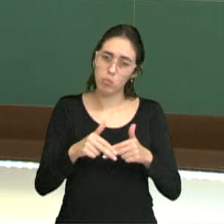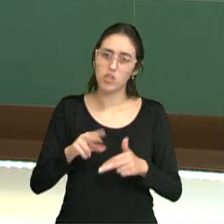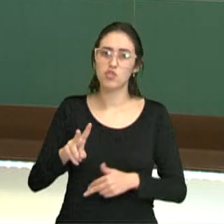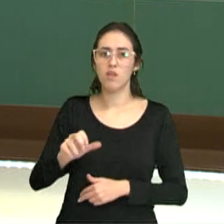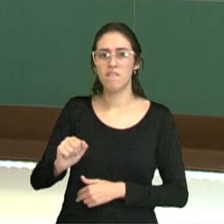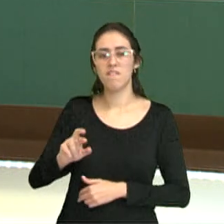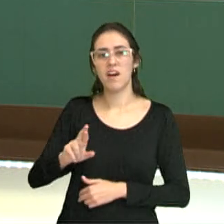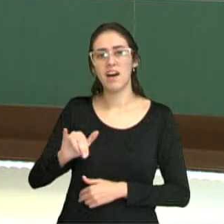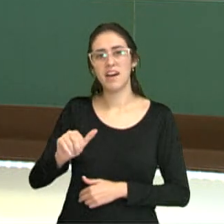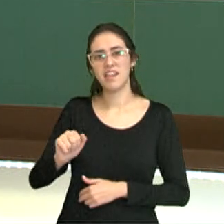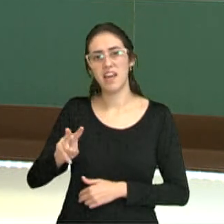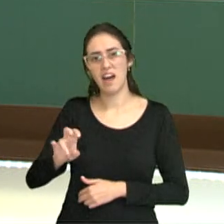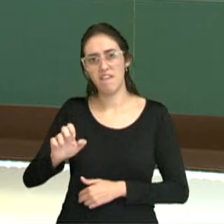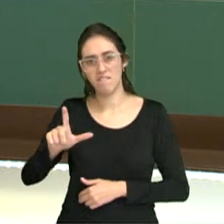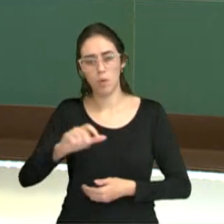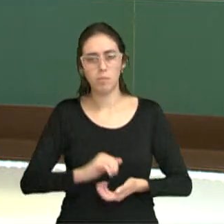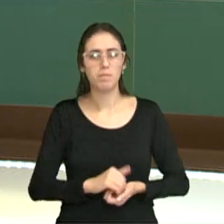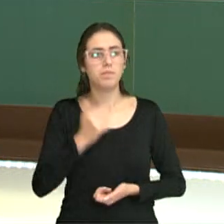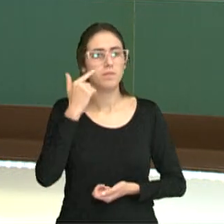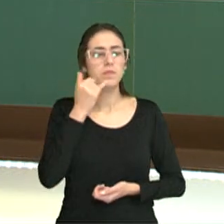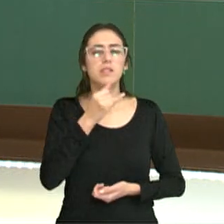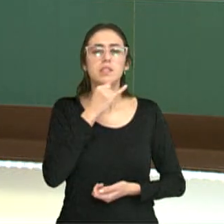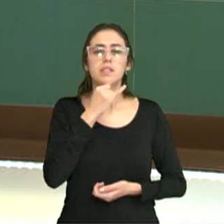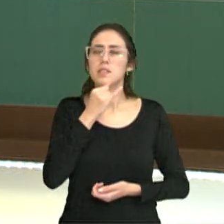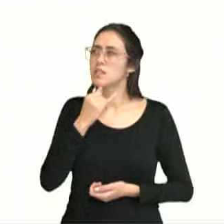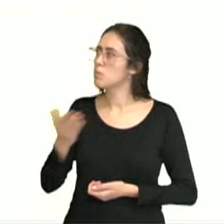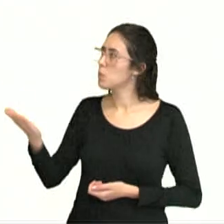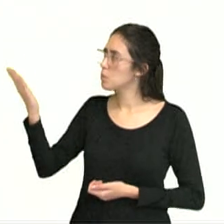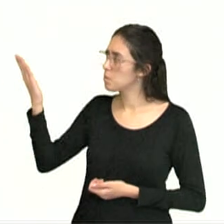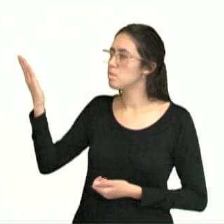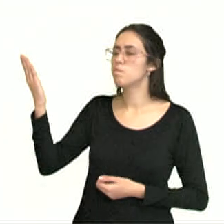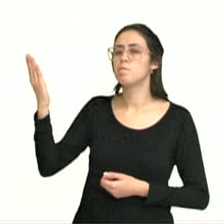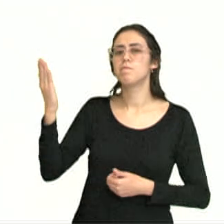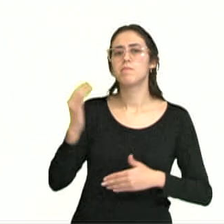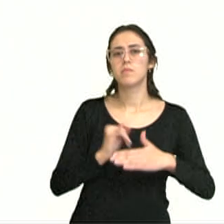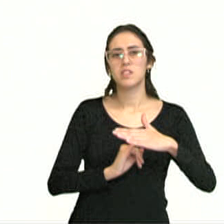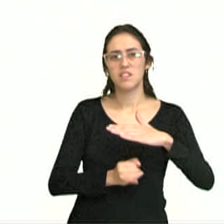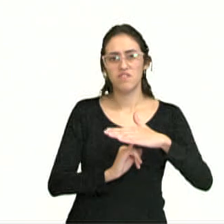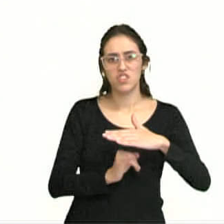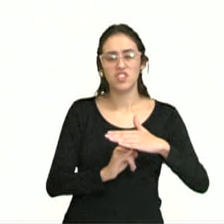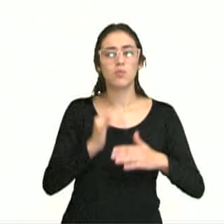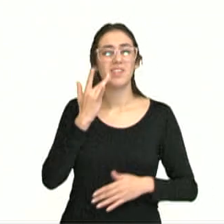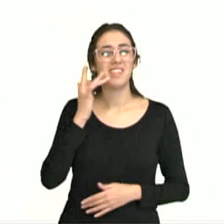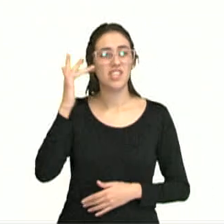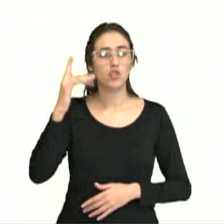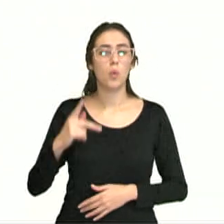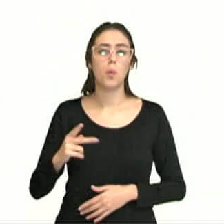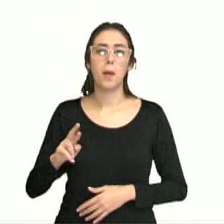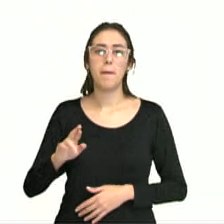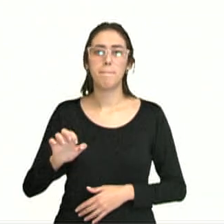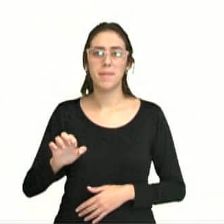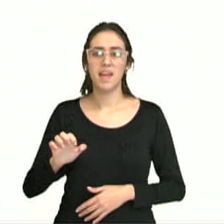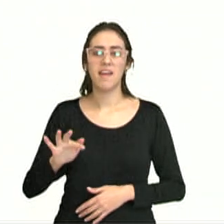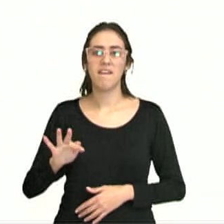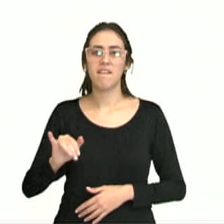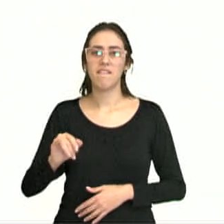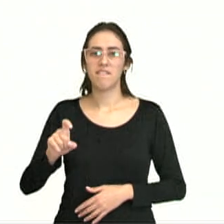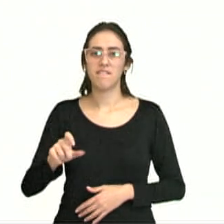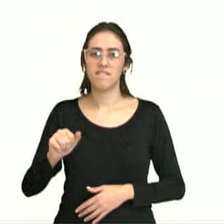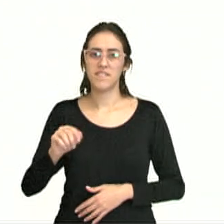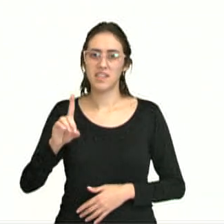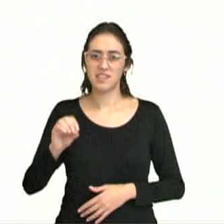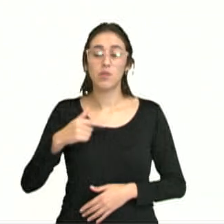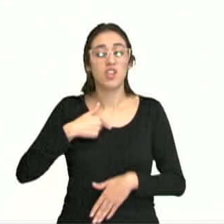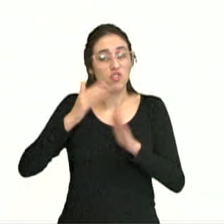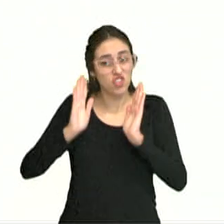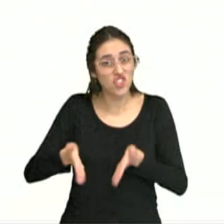variável. Veja uma simulação do investimento realizado em tesouro pré-fixado, ou seja, aquela modalidade que a gente já sabe